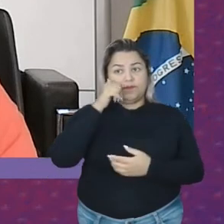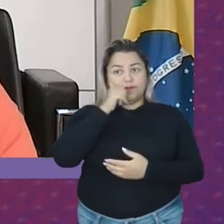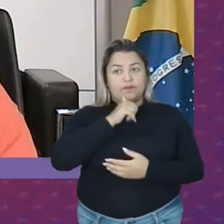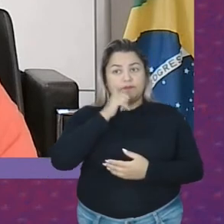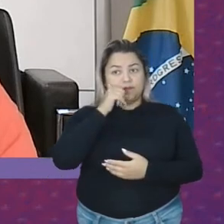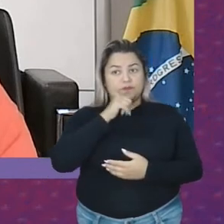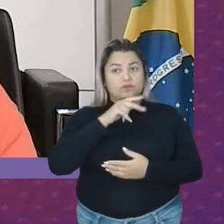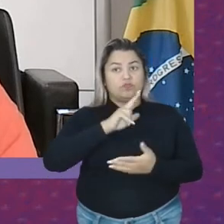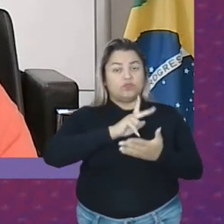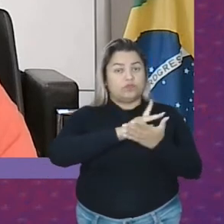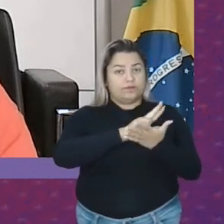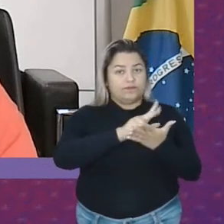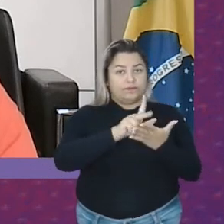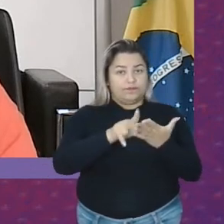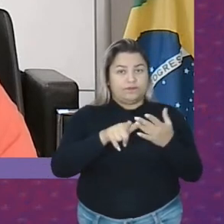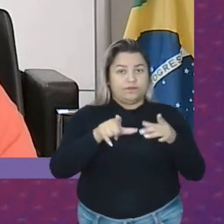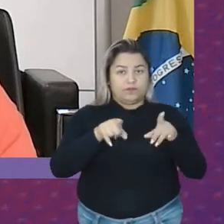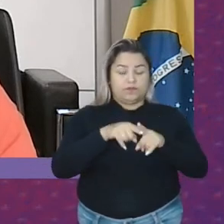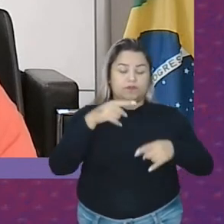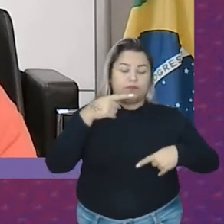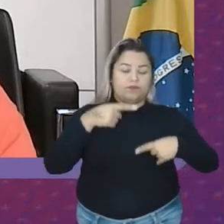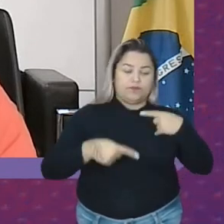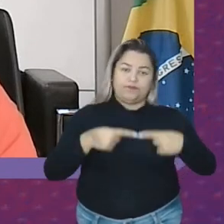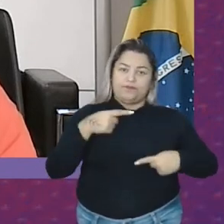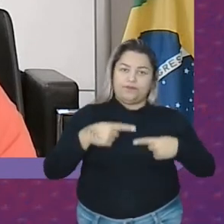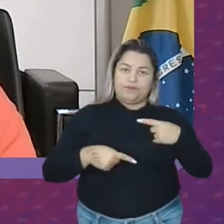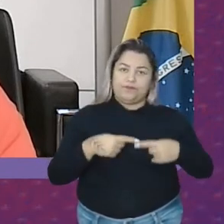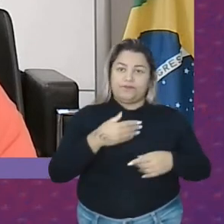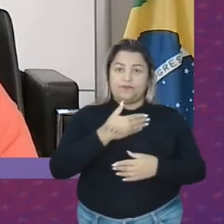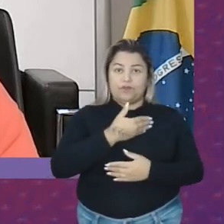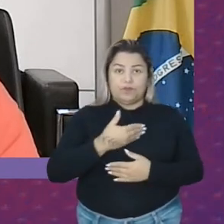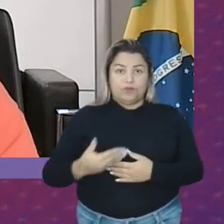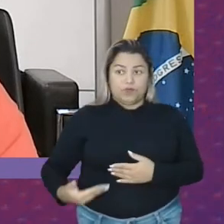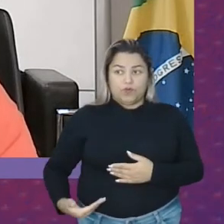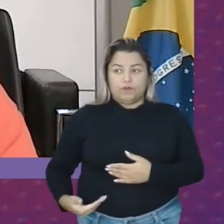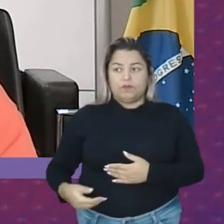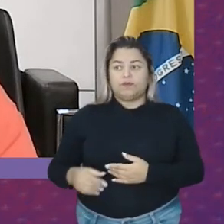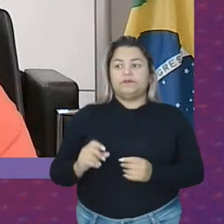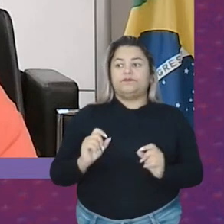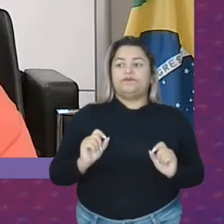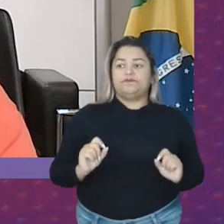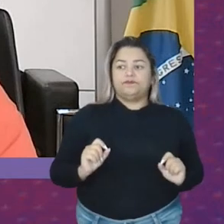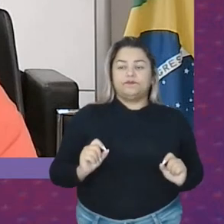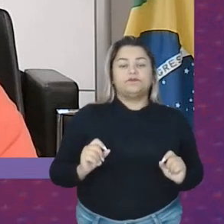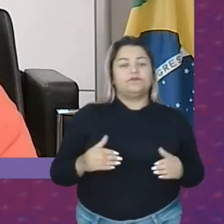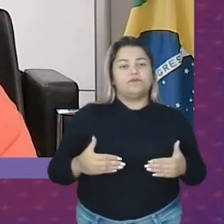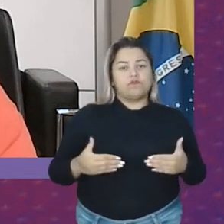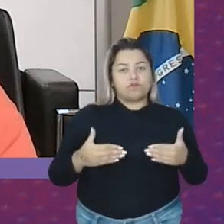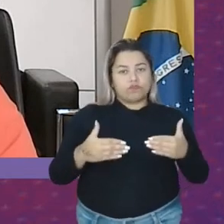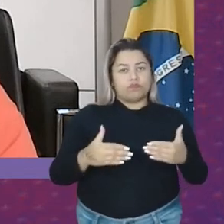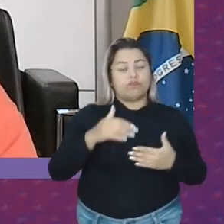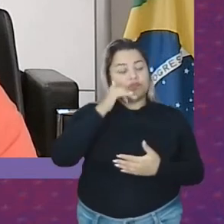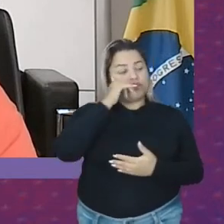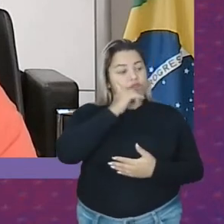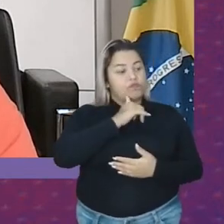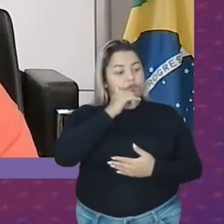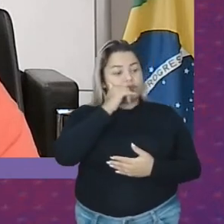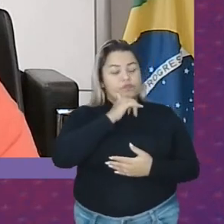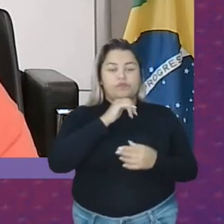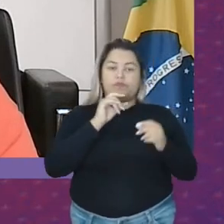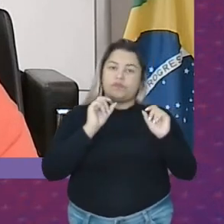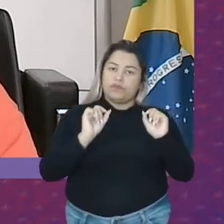sua diversidade de políticas públicas. E o Ministério das Mulheres é um